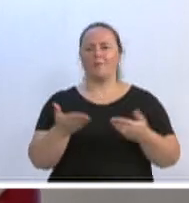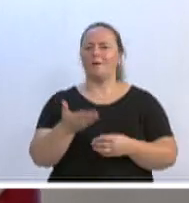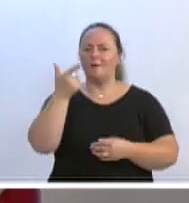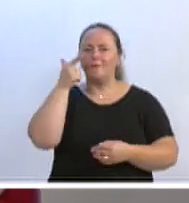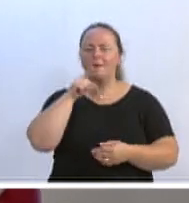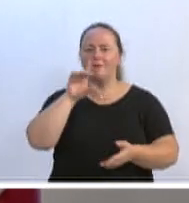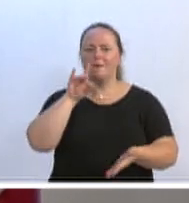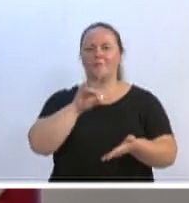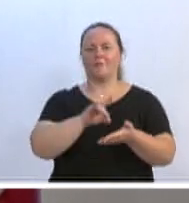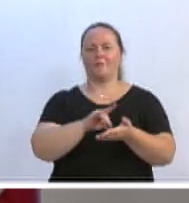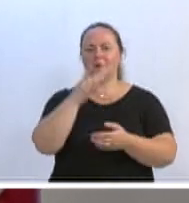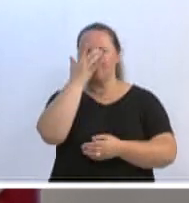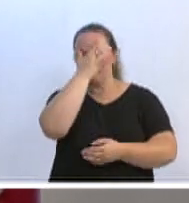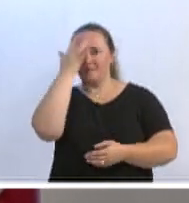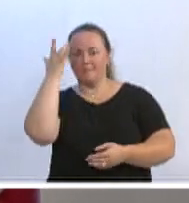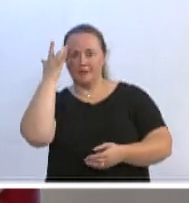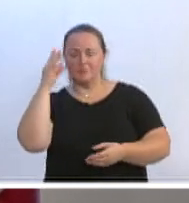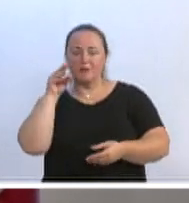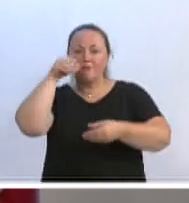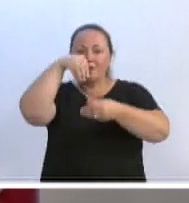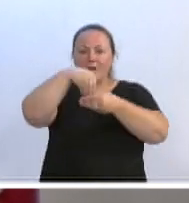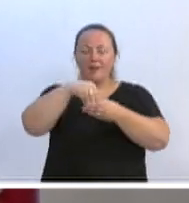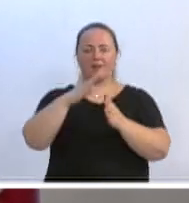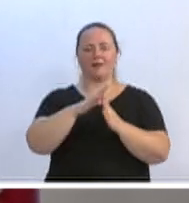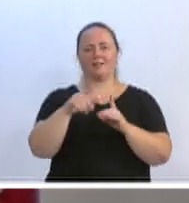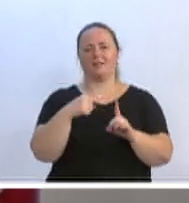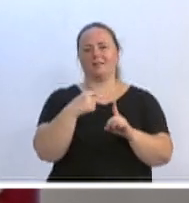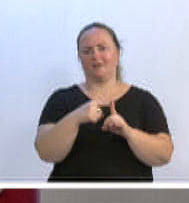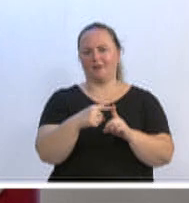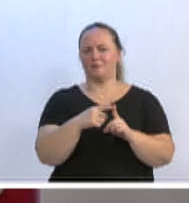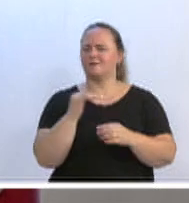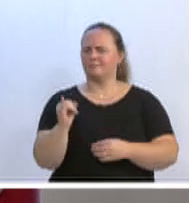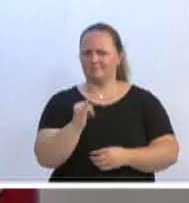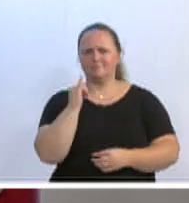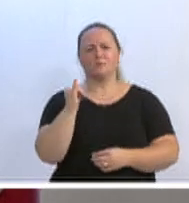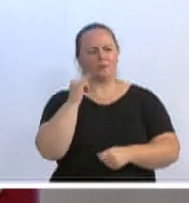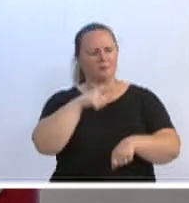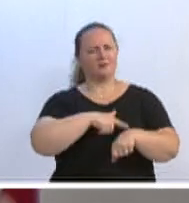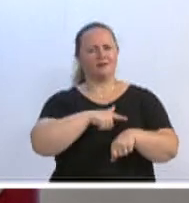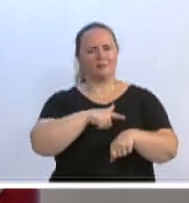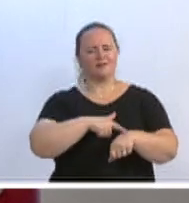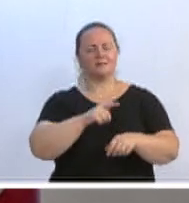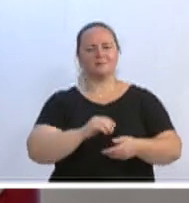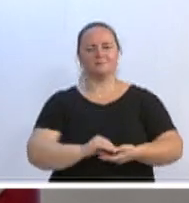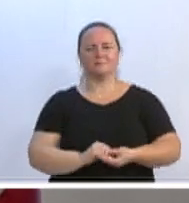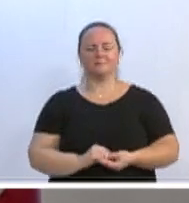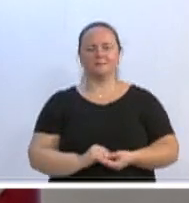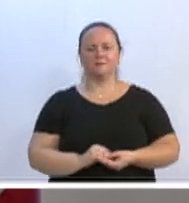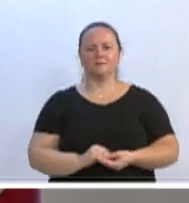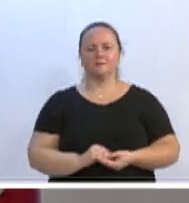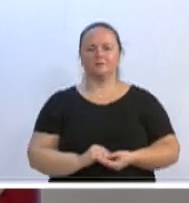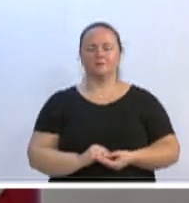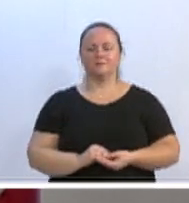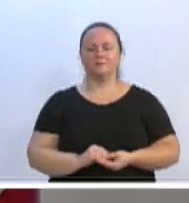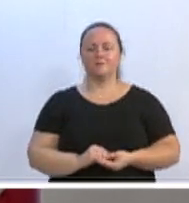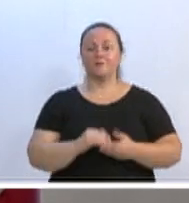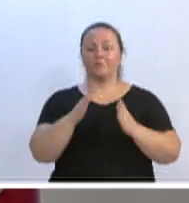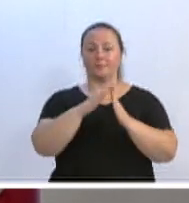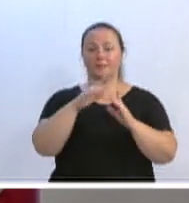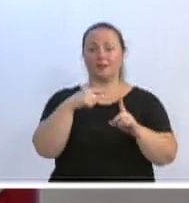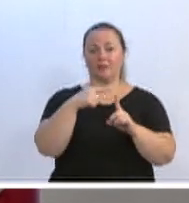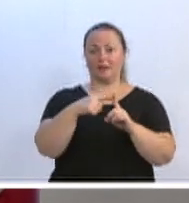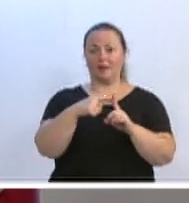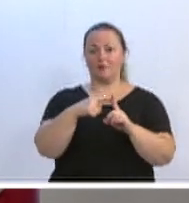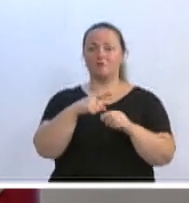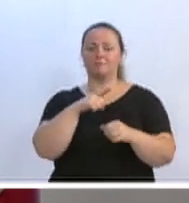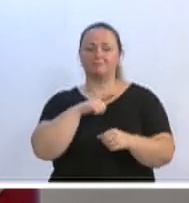para os membros da Igreja Cristã Maranata. A igreja, ela tem os seus momentos,